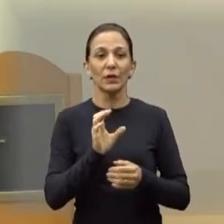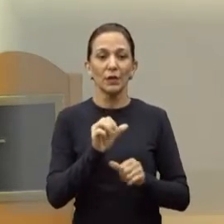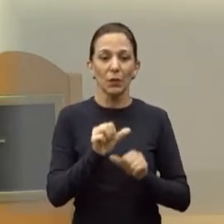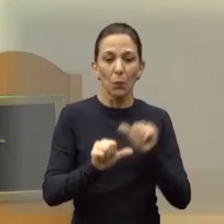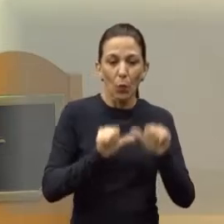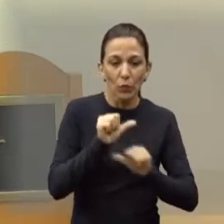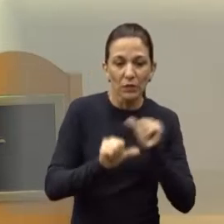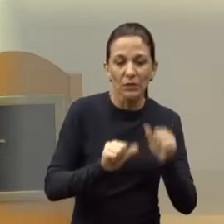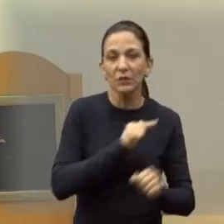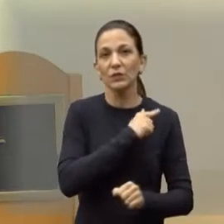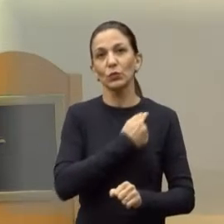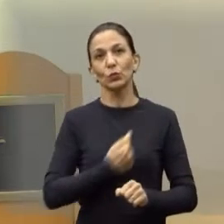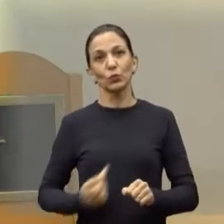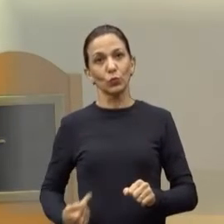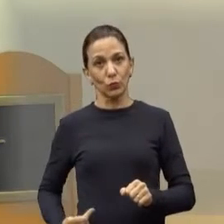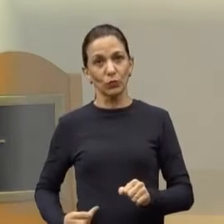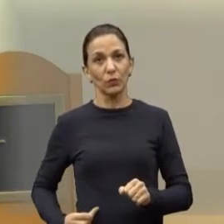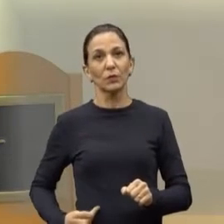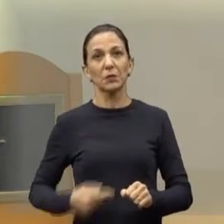governo Lula